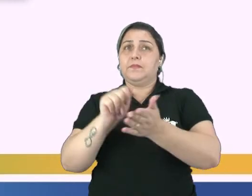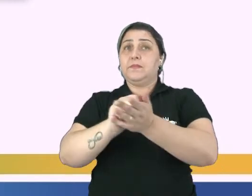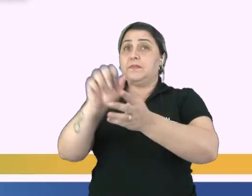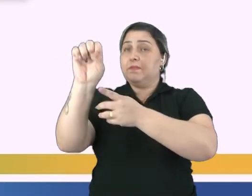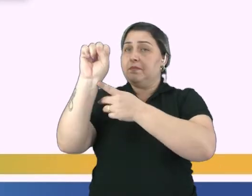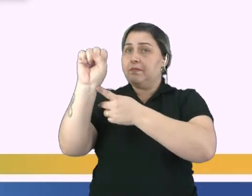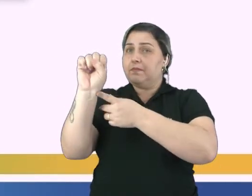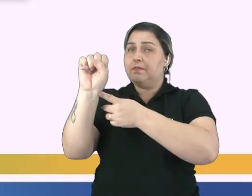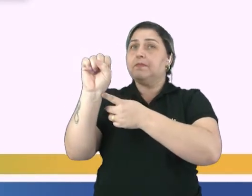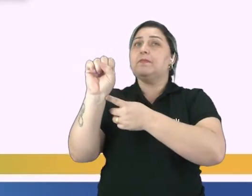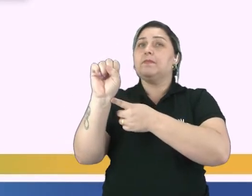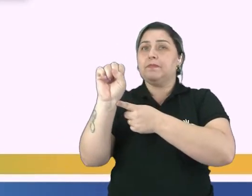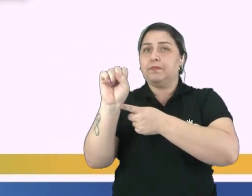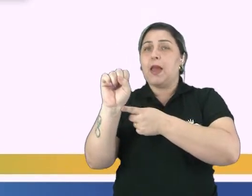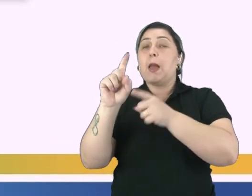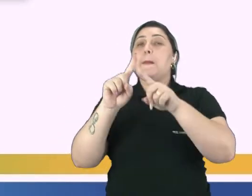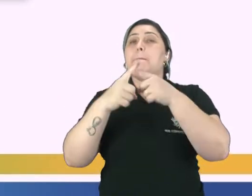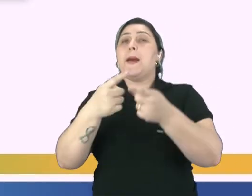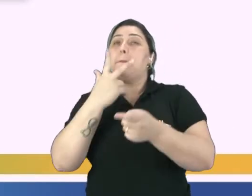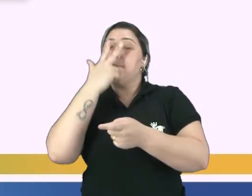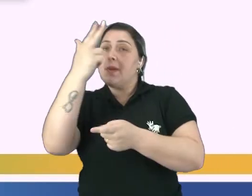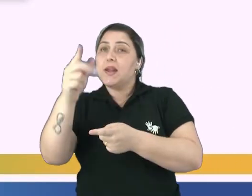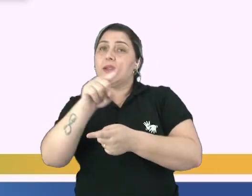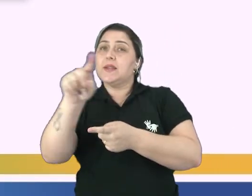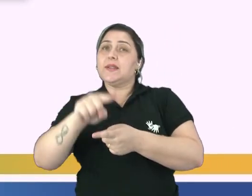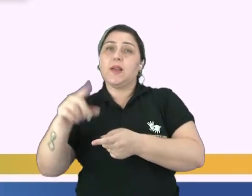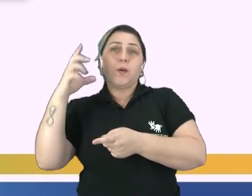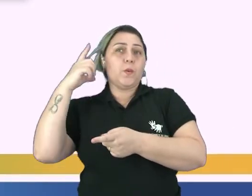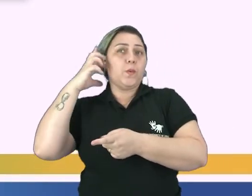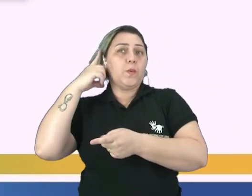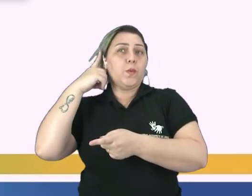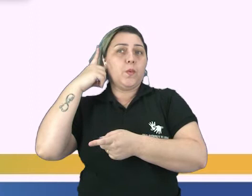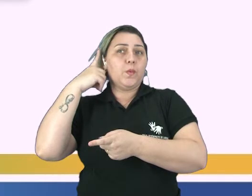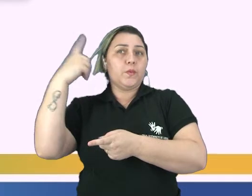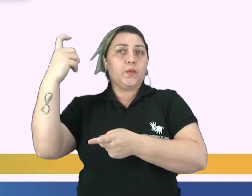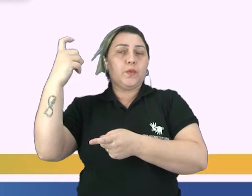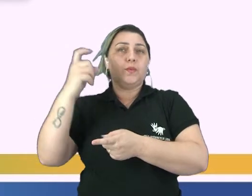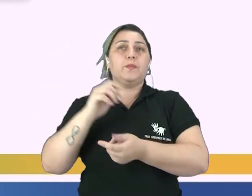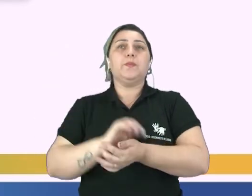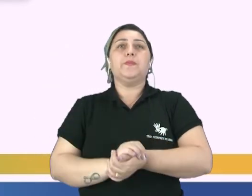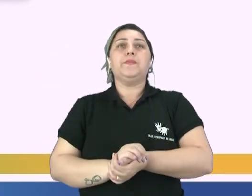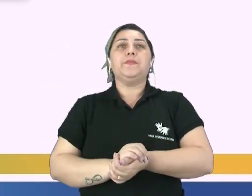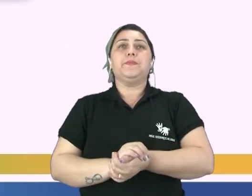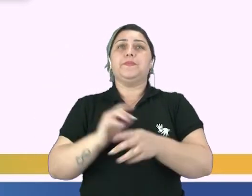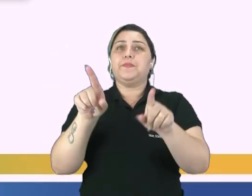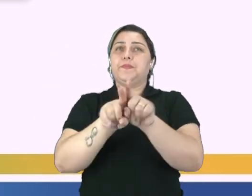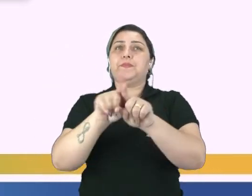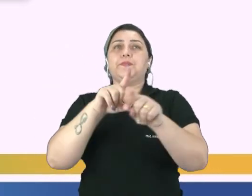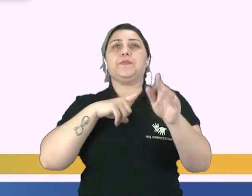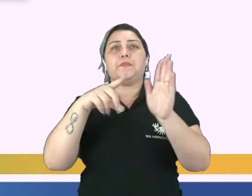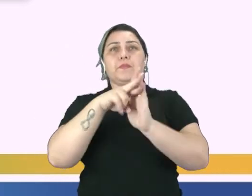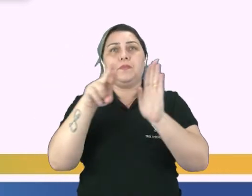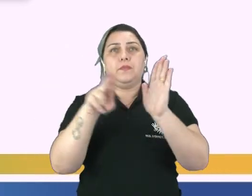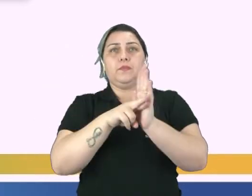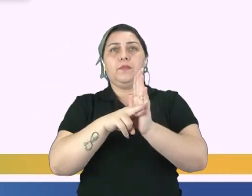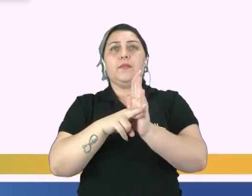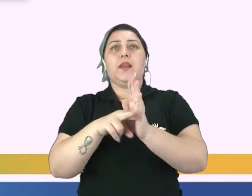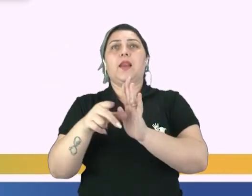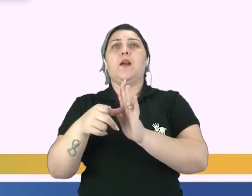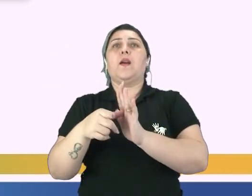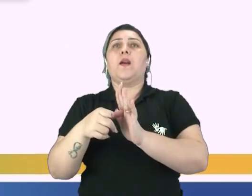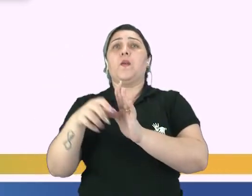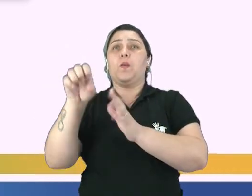é escrita com S, mas o som desse S, ele é de Z. Também existe uma regra para isso.